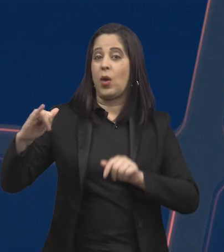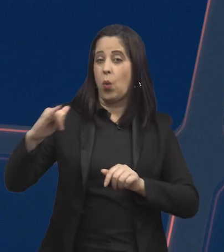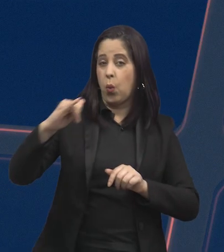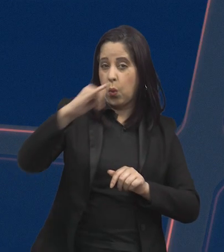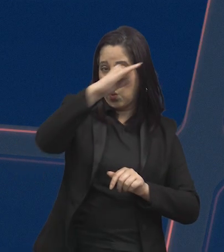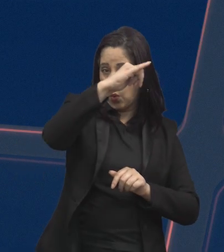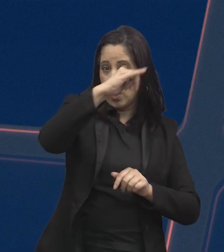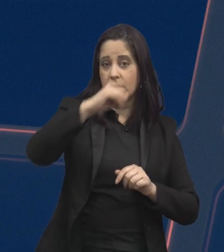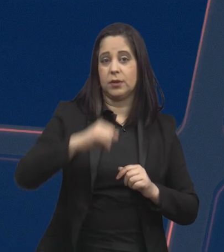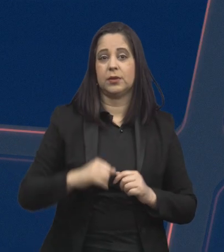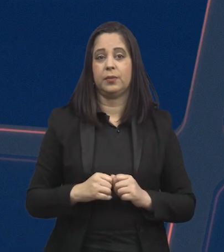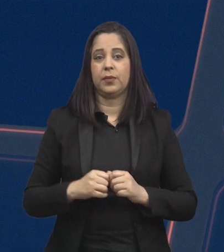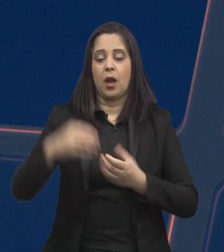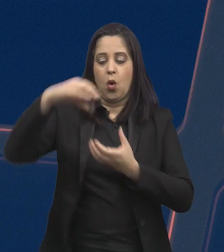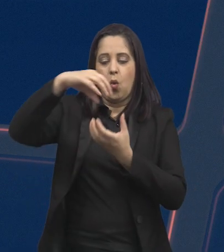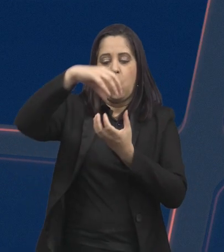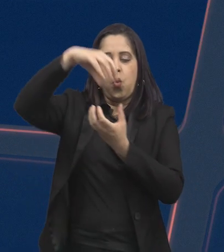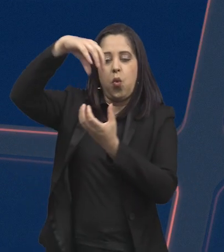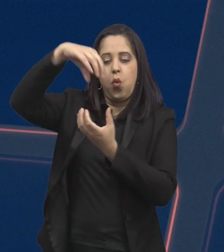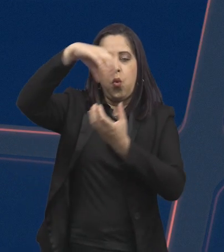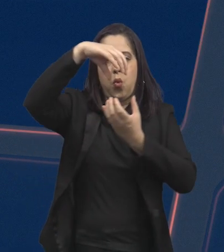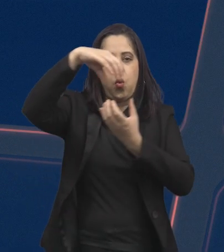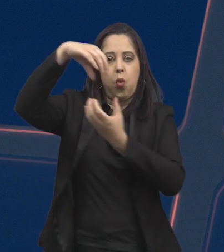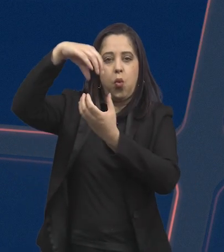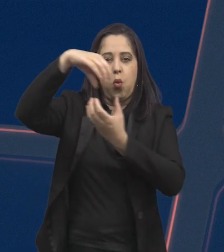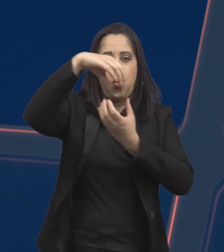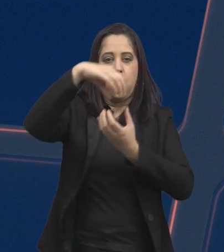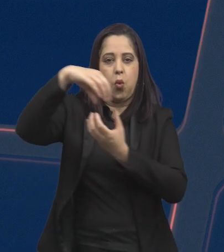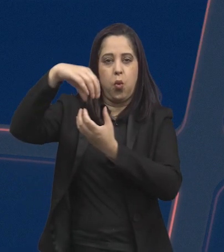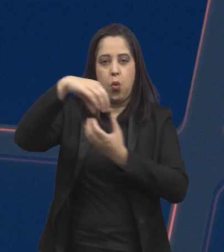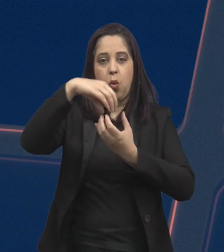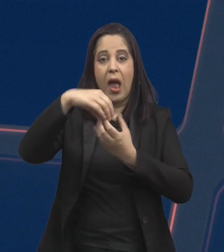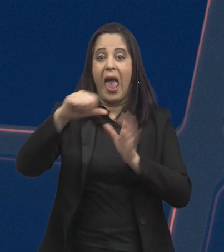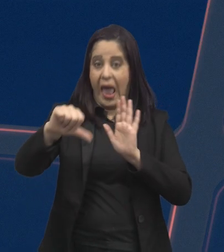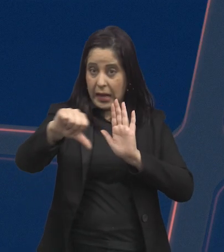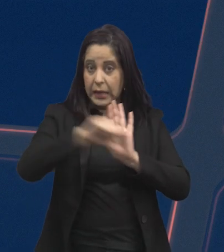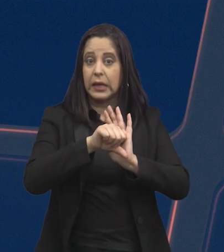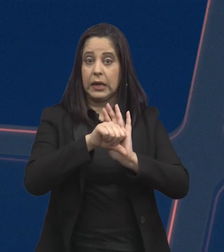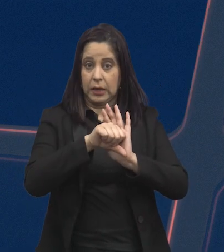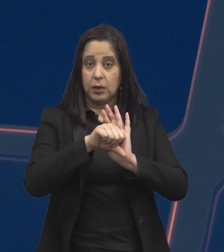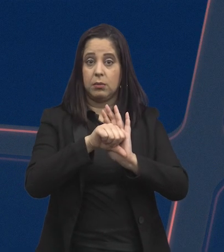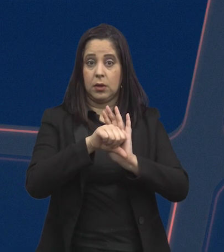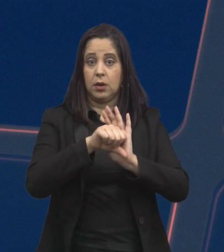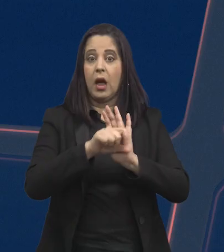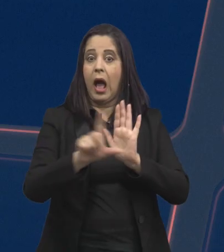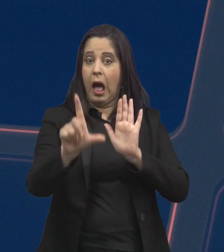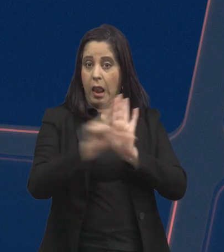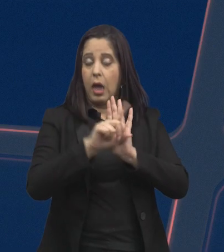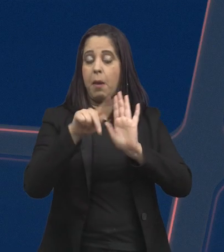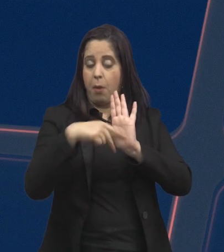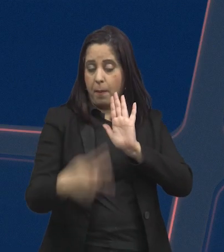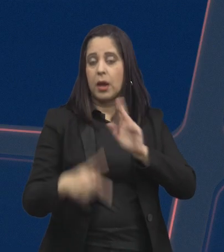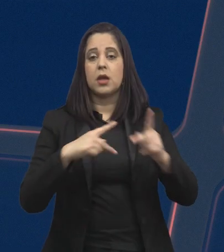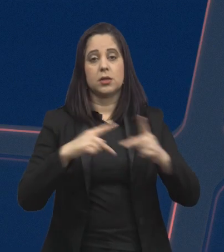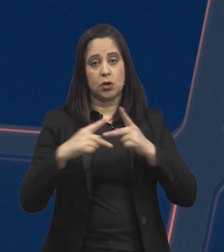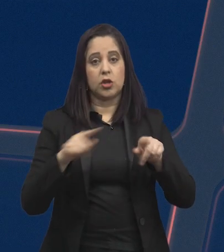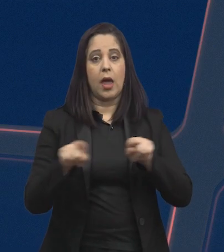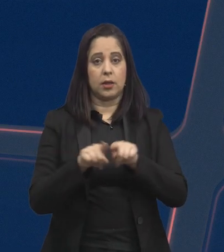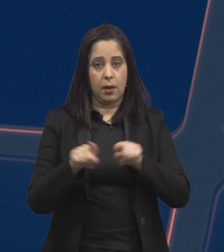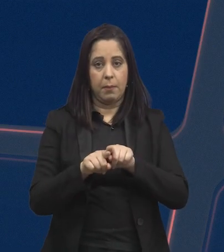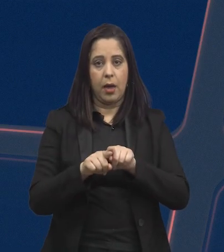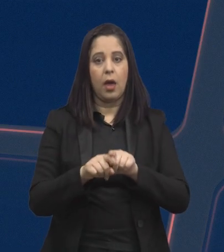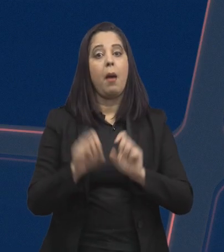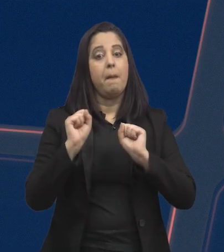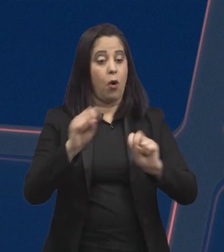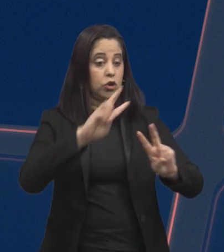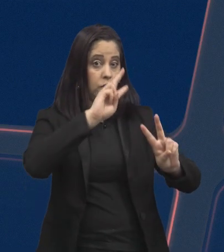aviação e também para a segurança dos moradores. Soltar balões é crime previsto em lei federal e também por legislação